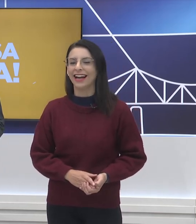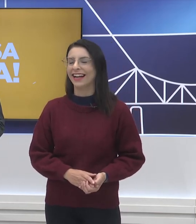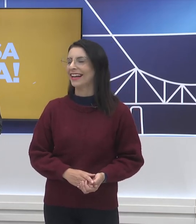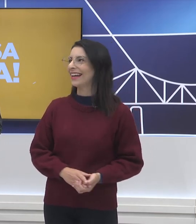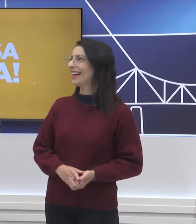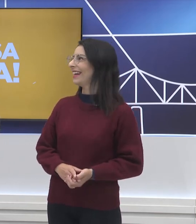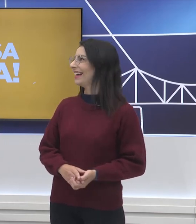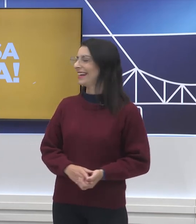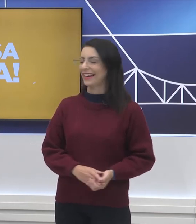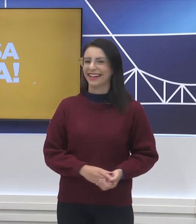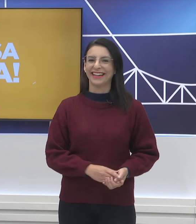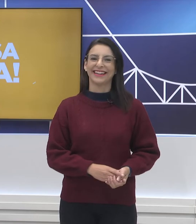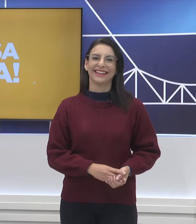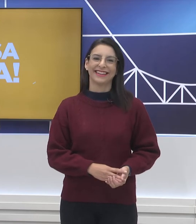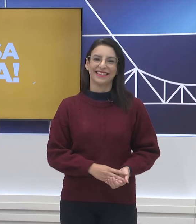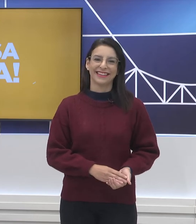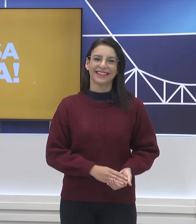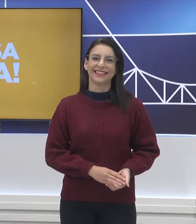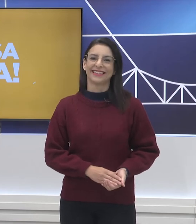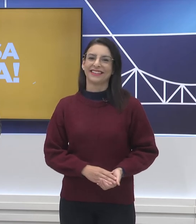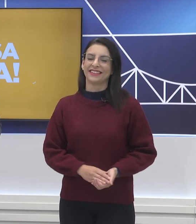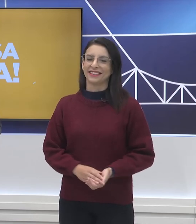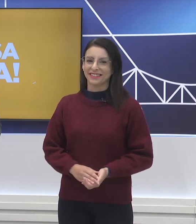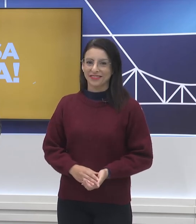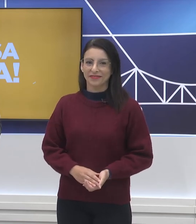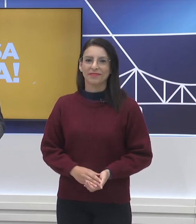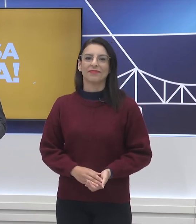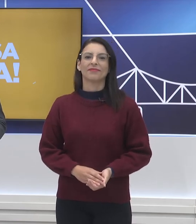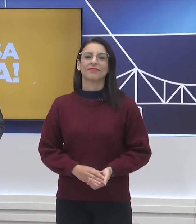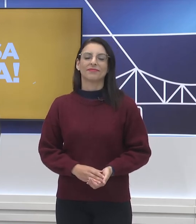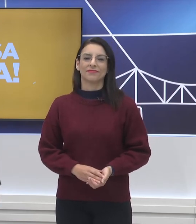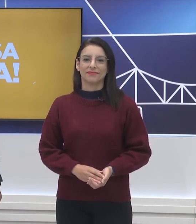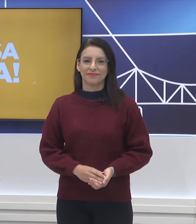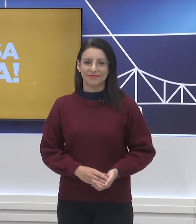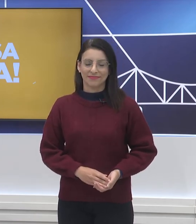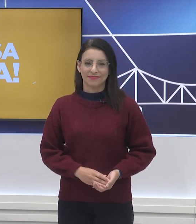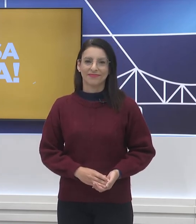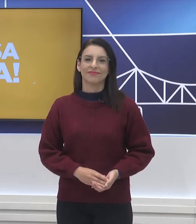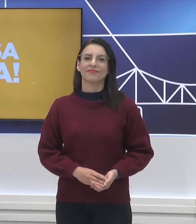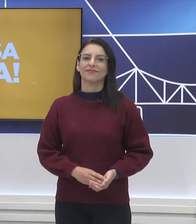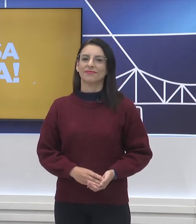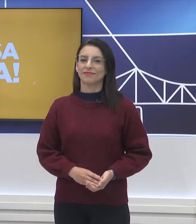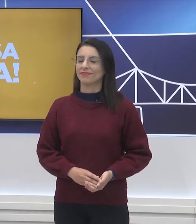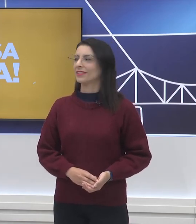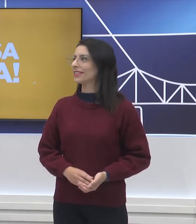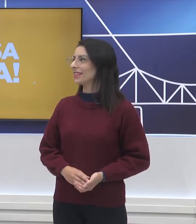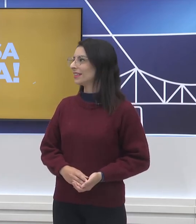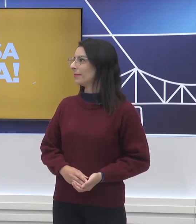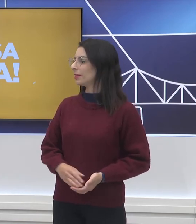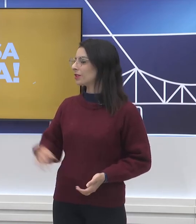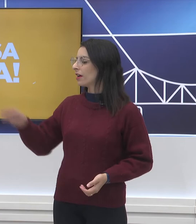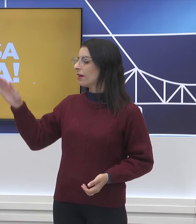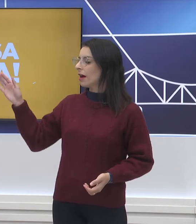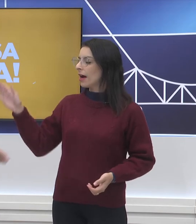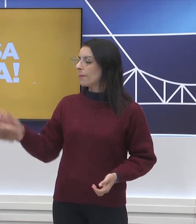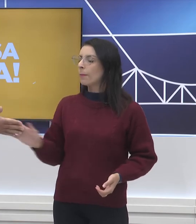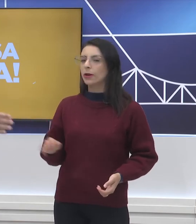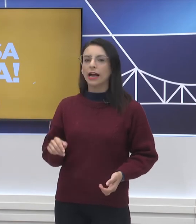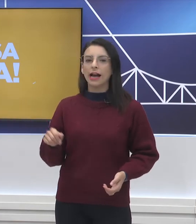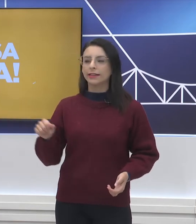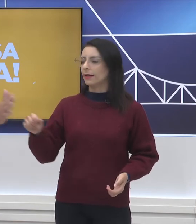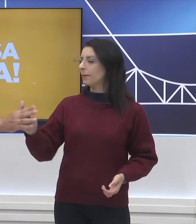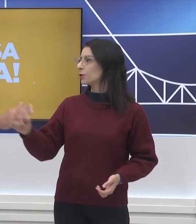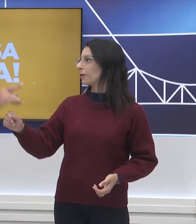mas enfim, tem que ter cabeça e saber que ali é uma rede social e saber o que realmente vai postar. Exatamente. Obrigado.